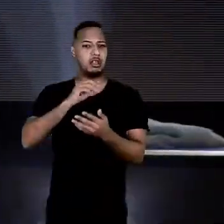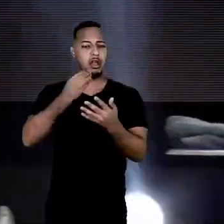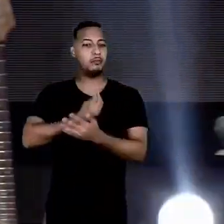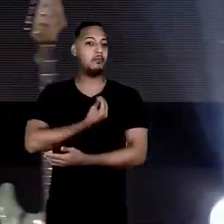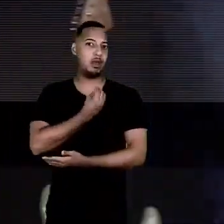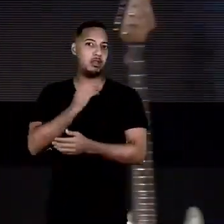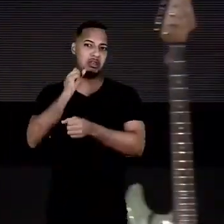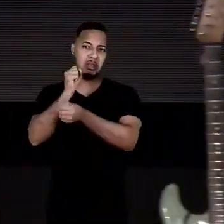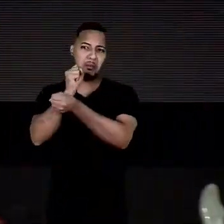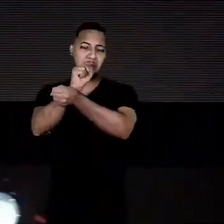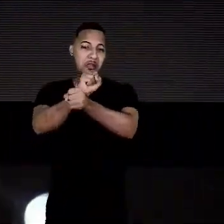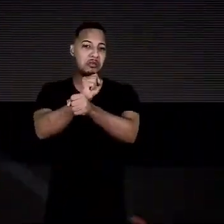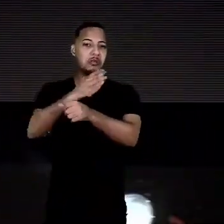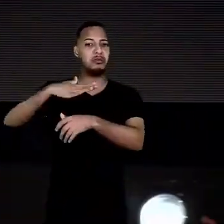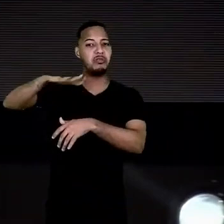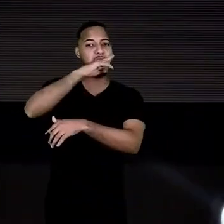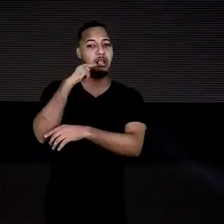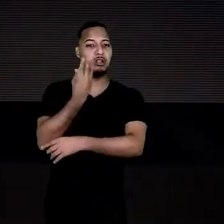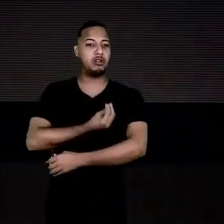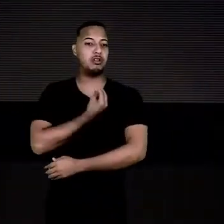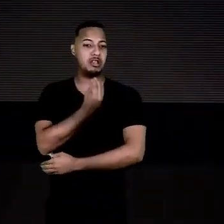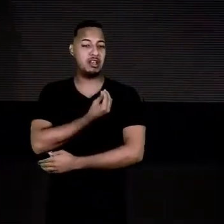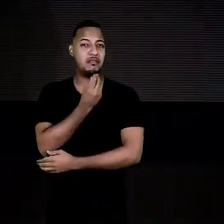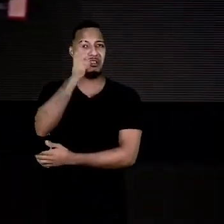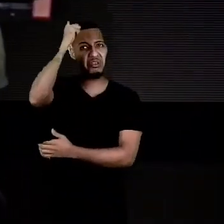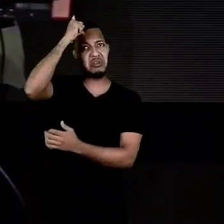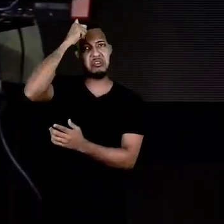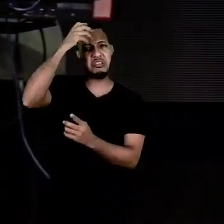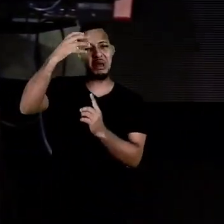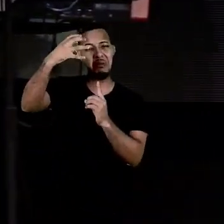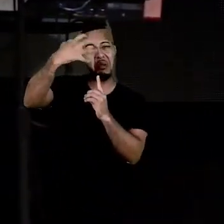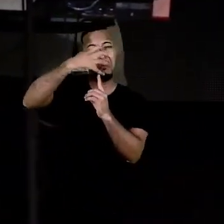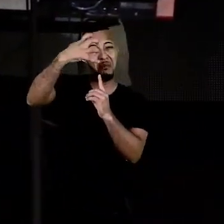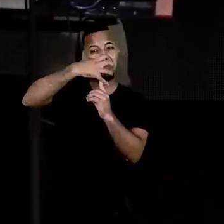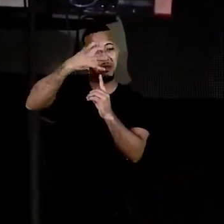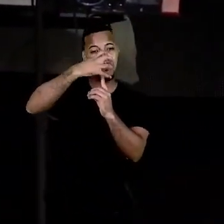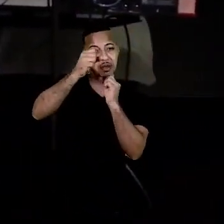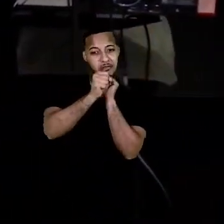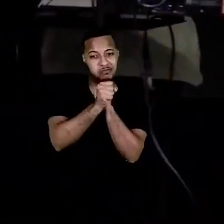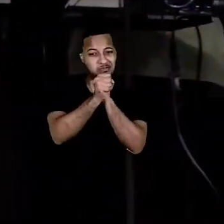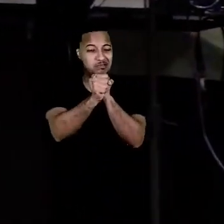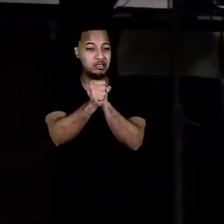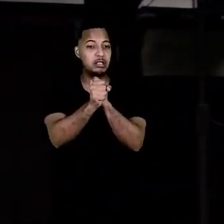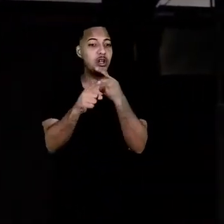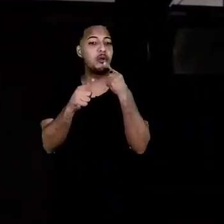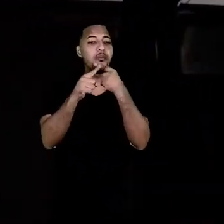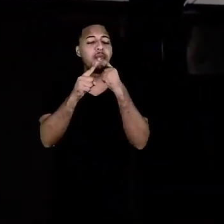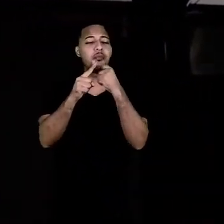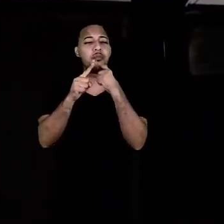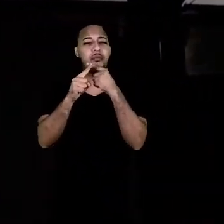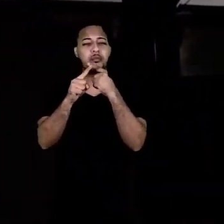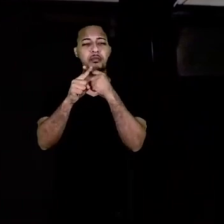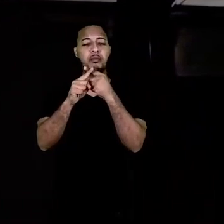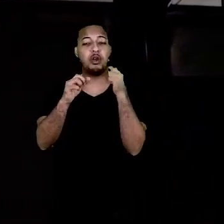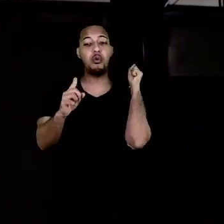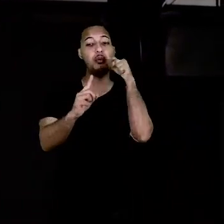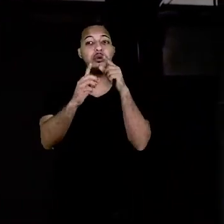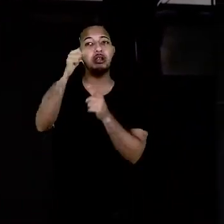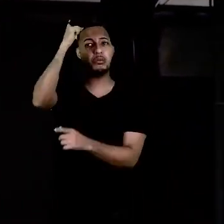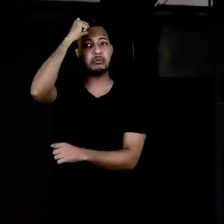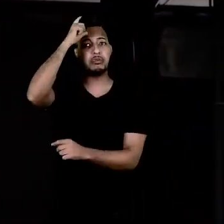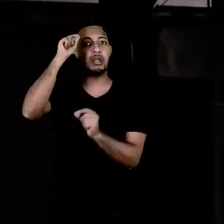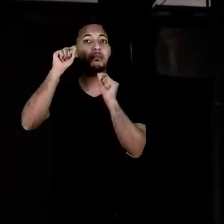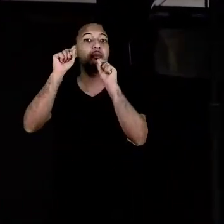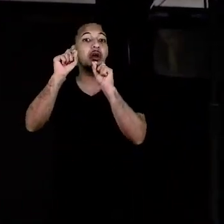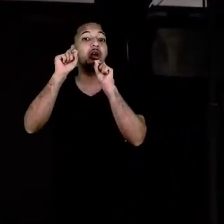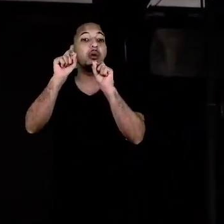existem áreas da nossa vida que o diabo tenta nos prender somente todo dia. Por quê? Porque o objetivo dele, como